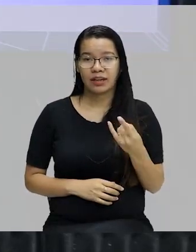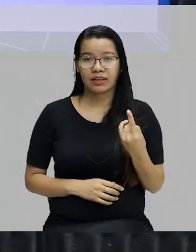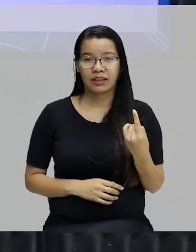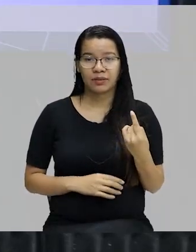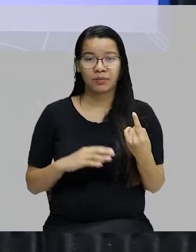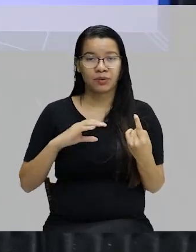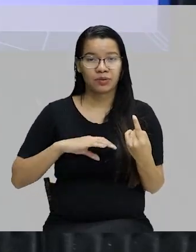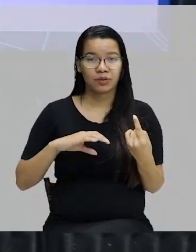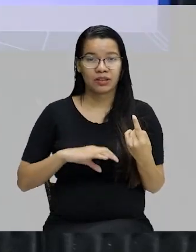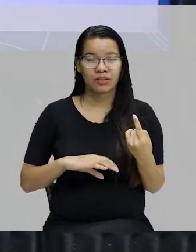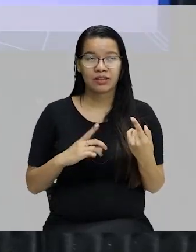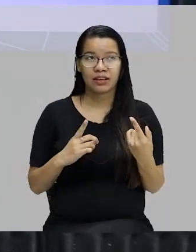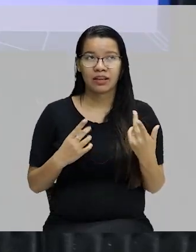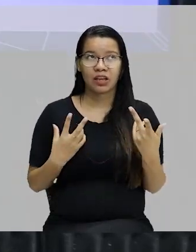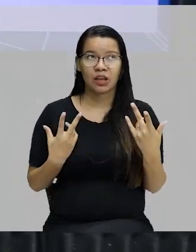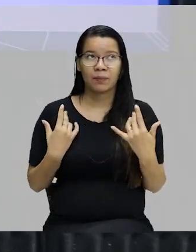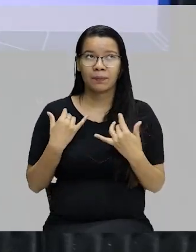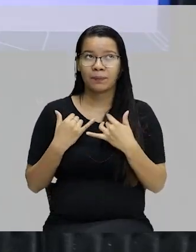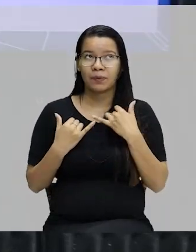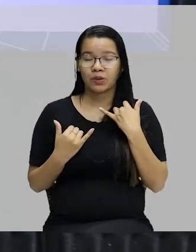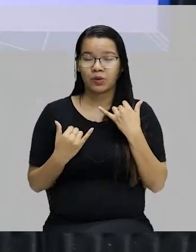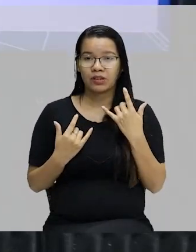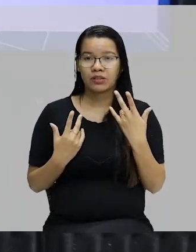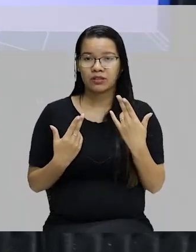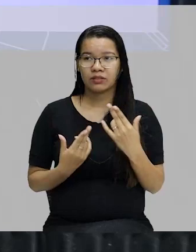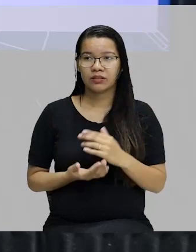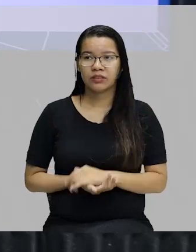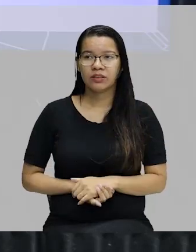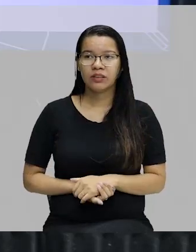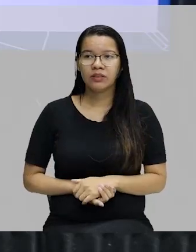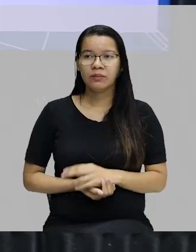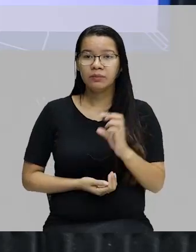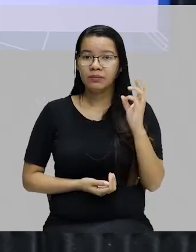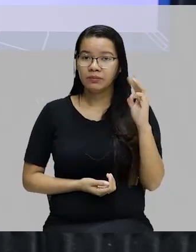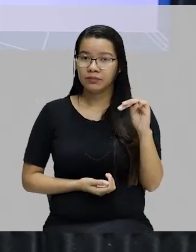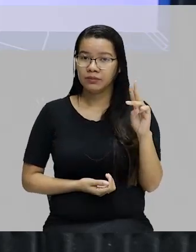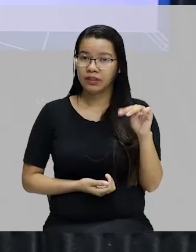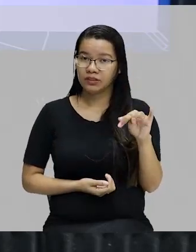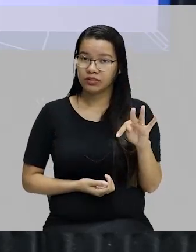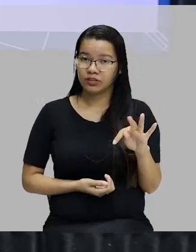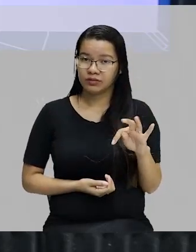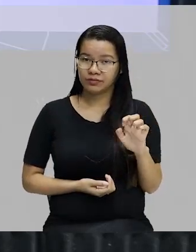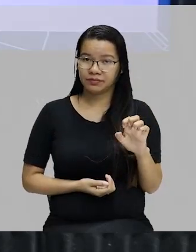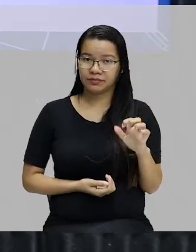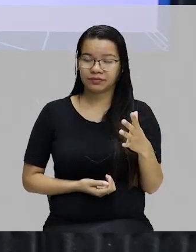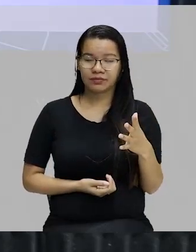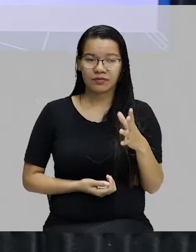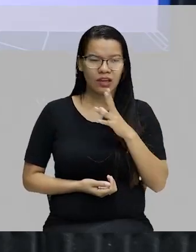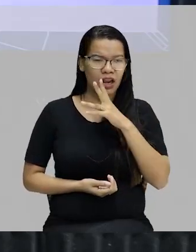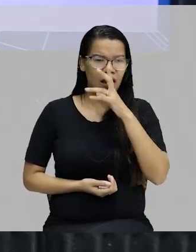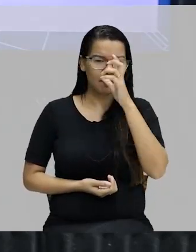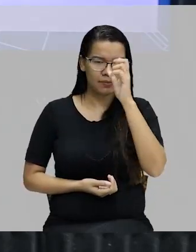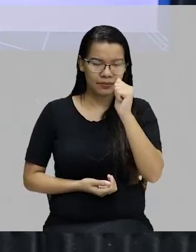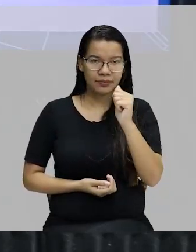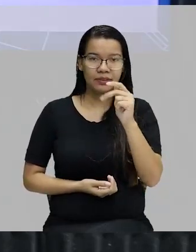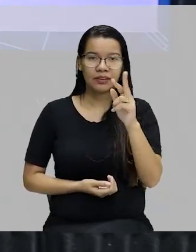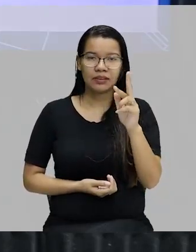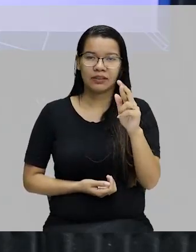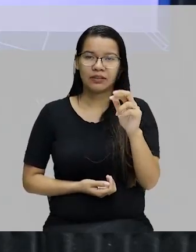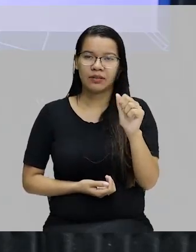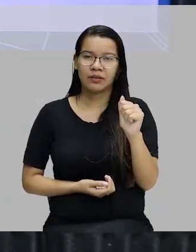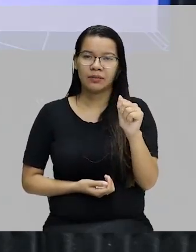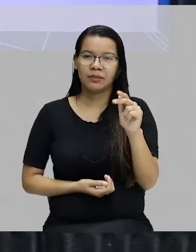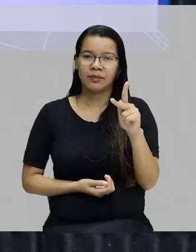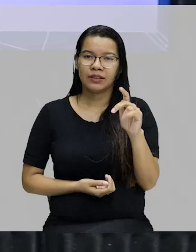muitas vezes ele equivale ao nosso mente, aquele sufixo. Rapidamente, lentamente,